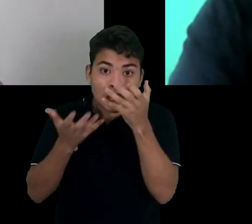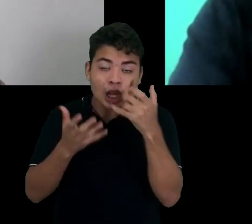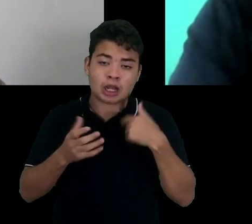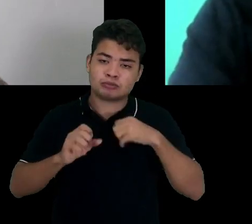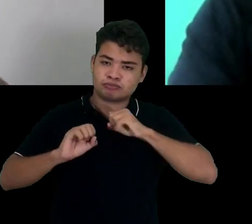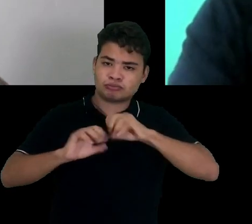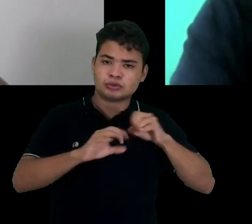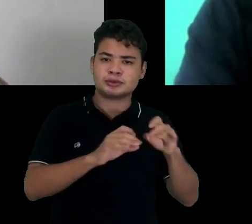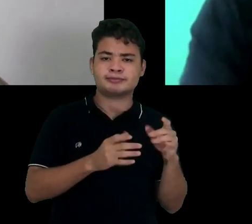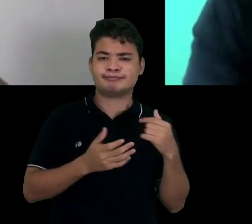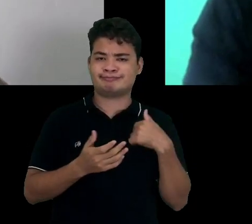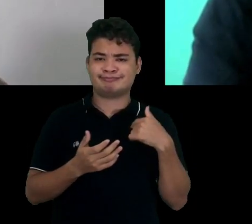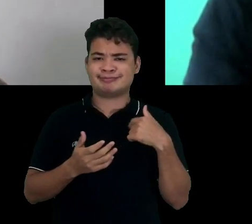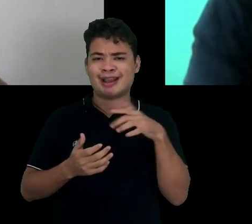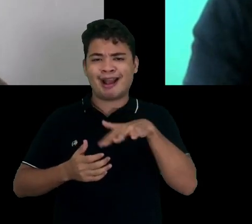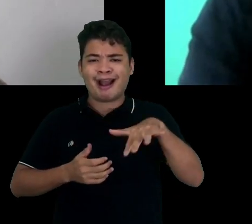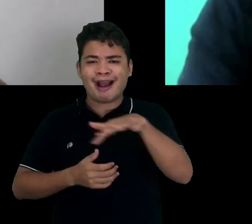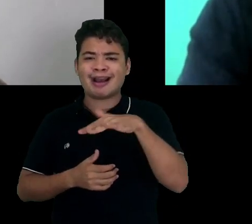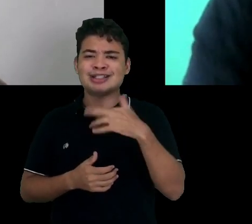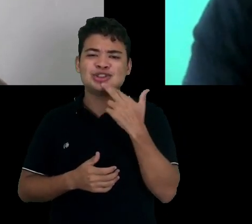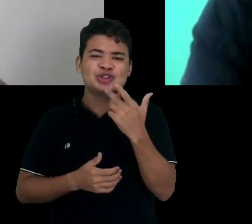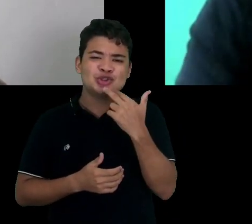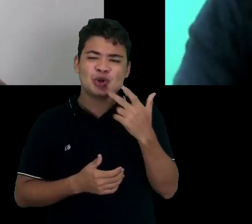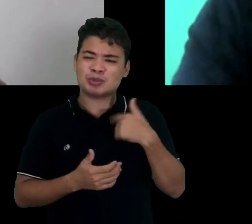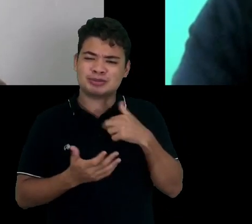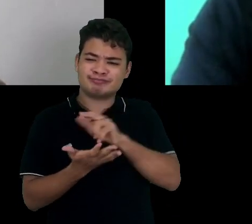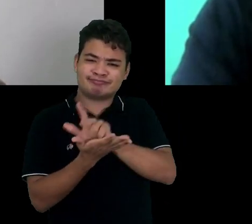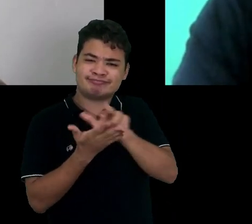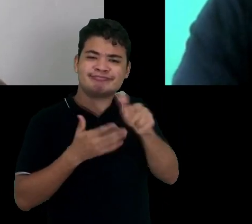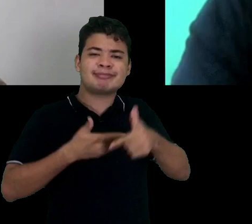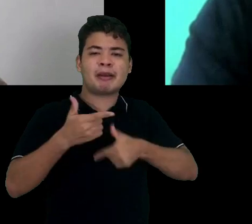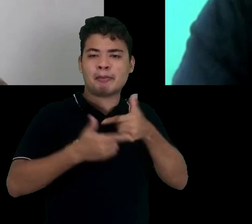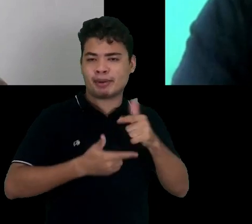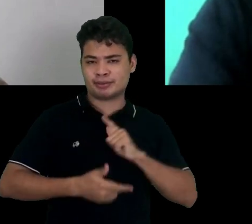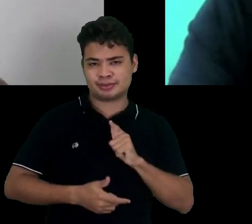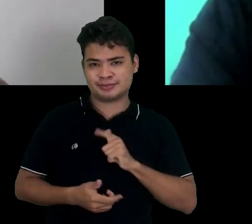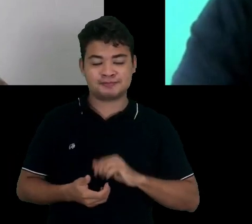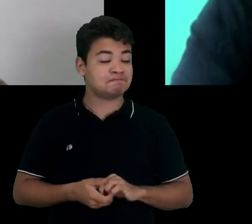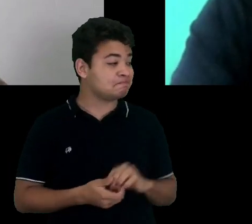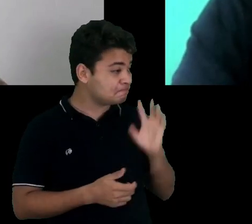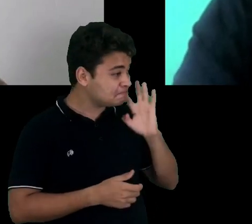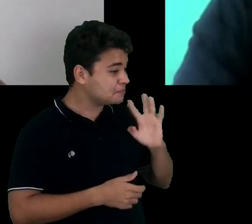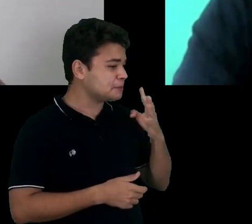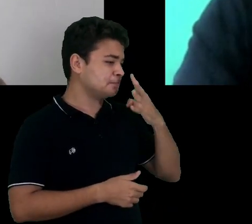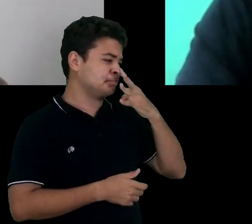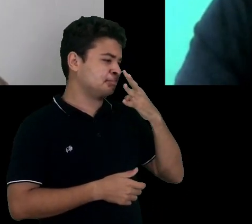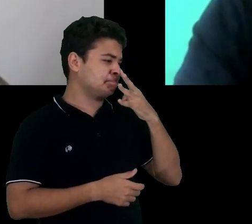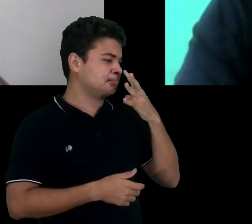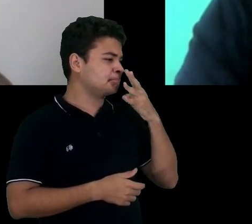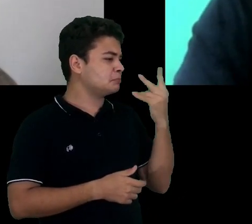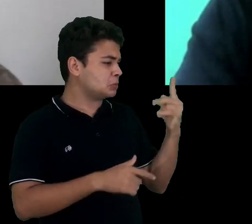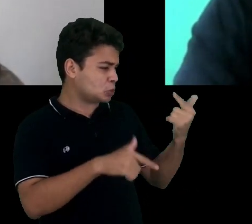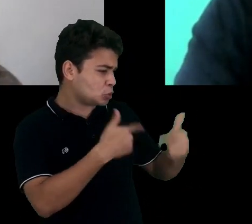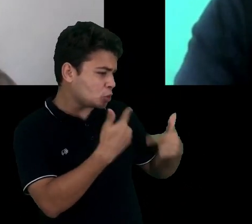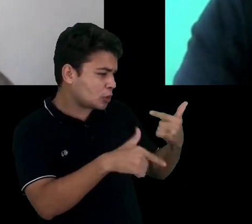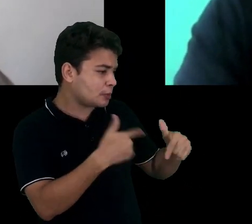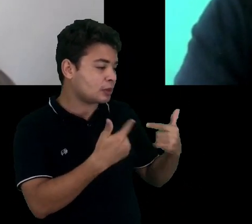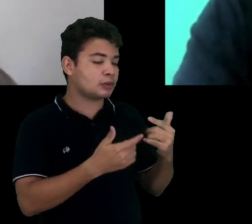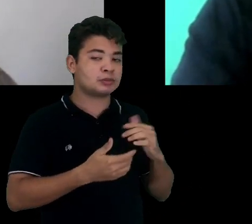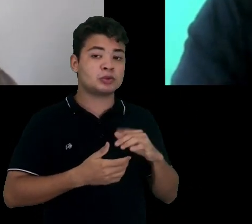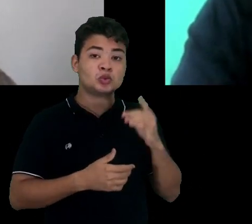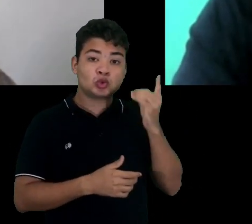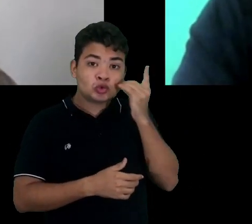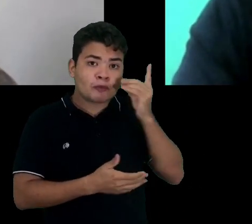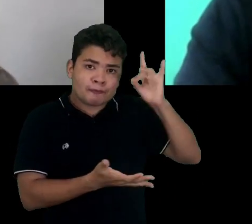de aprender. E eu vou fazendo assim várias coisas nas áreas de idiomas. Que legal, eu admiro muito isso, que o Diogo